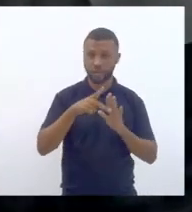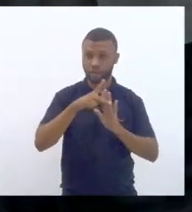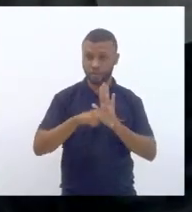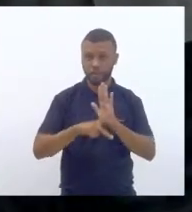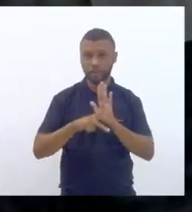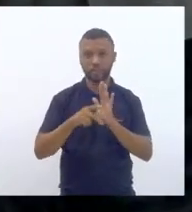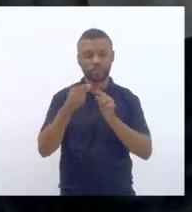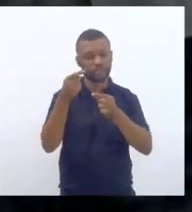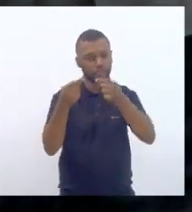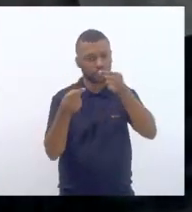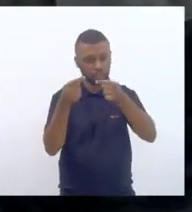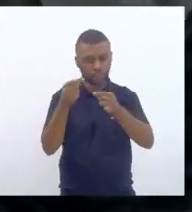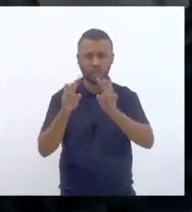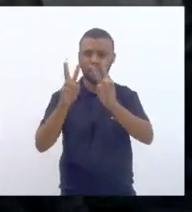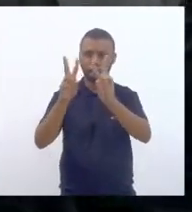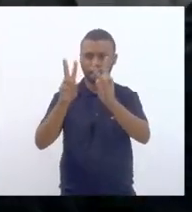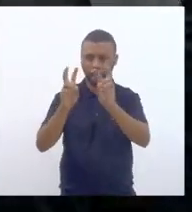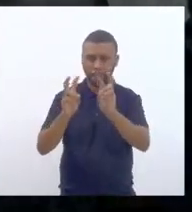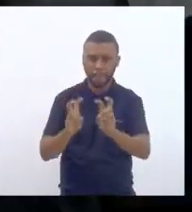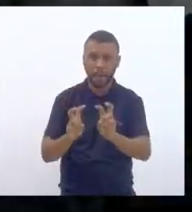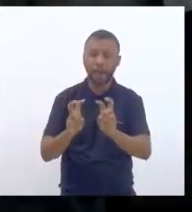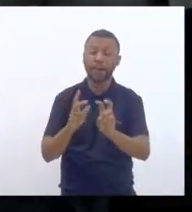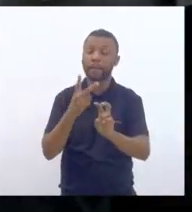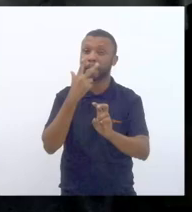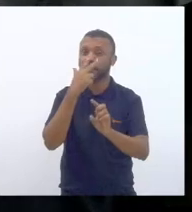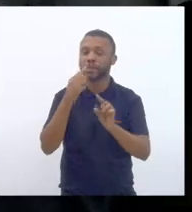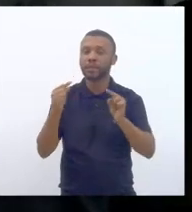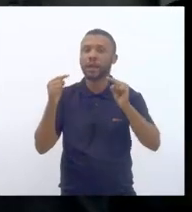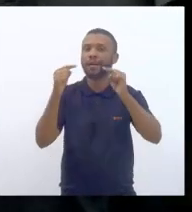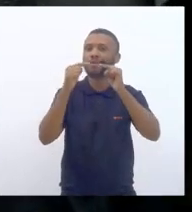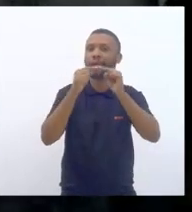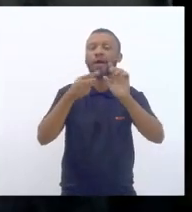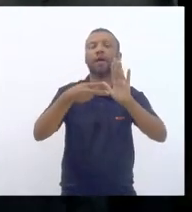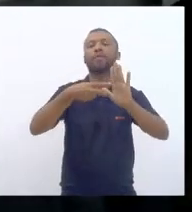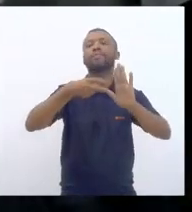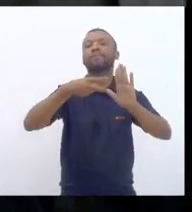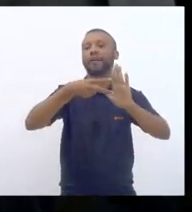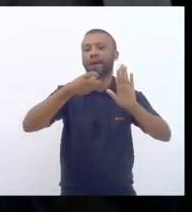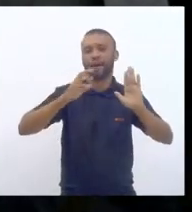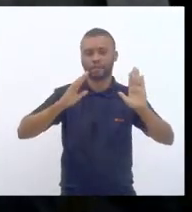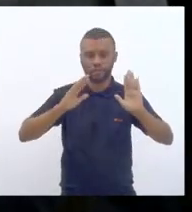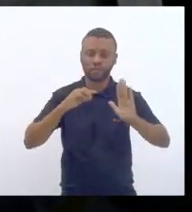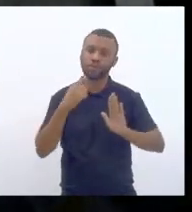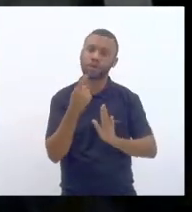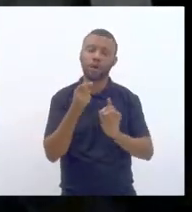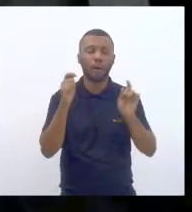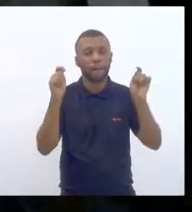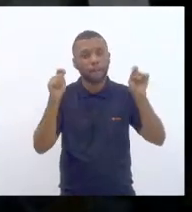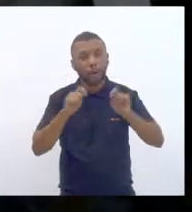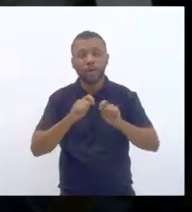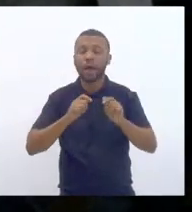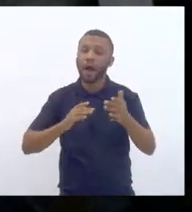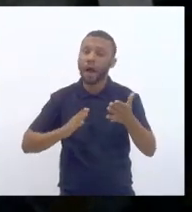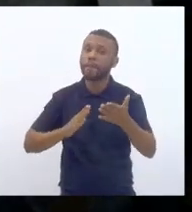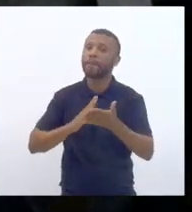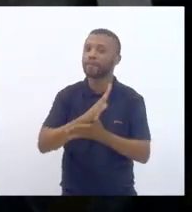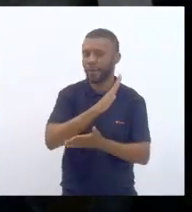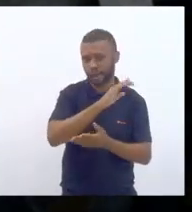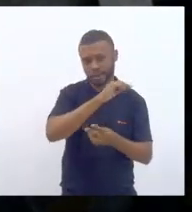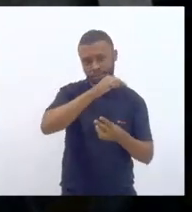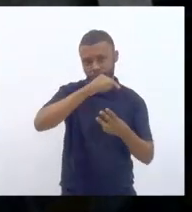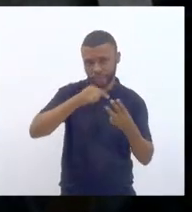que, de alguma forma, têm a ver com os vetos. Então, a gente poderia aprová-los